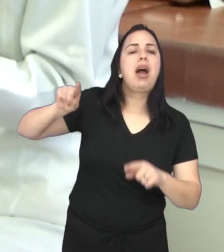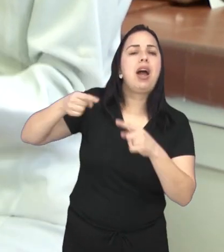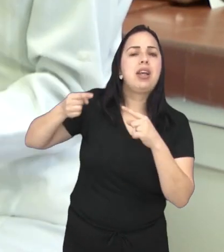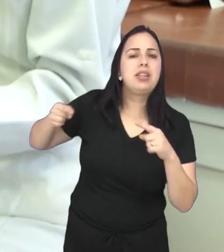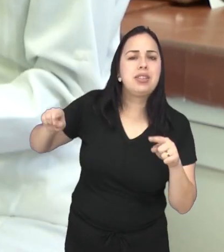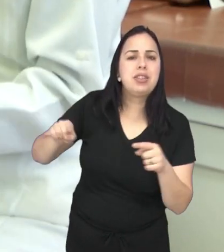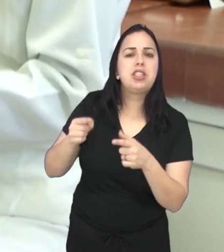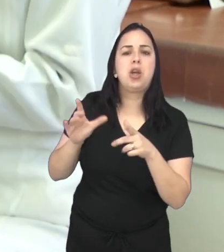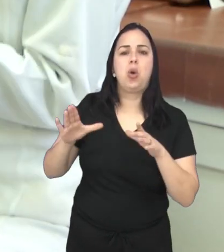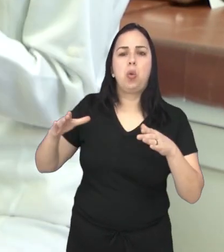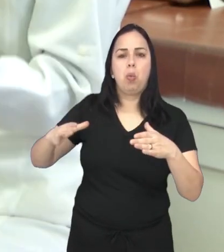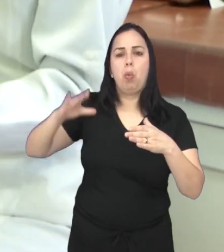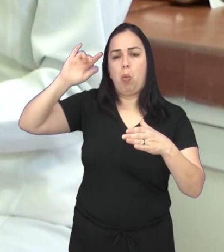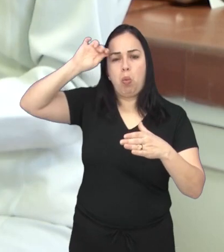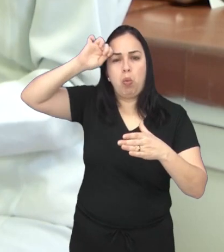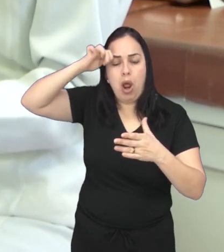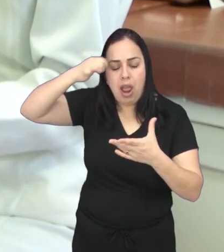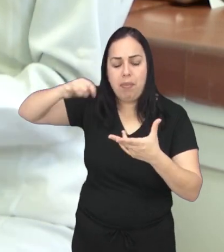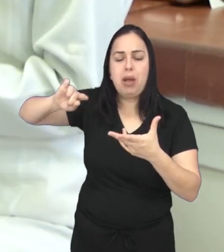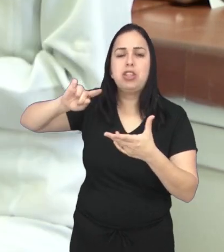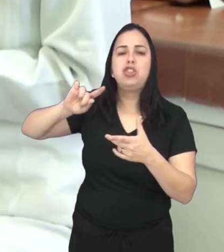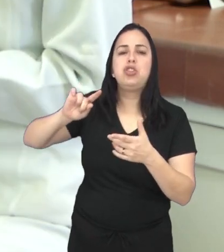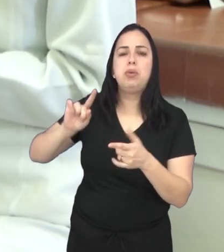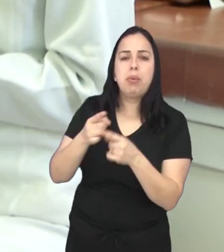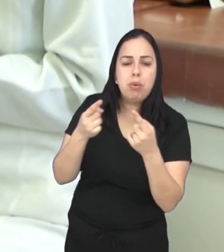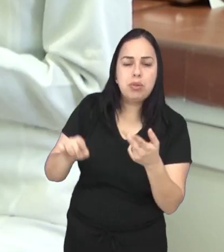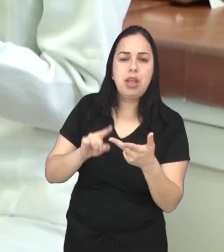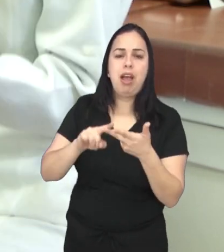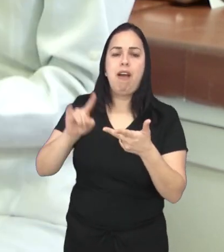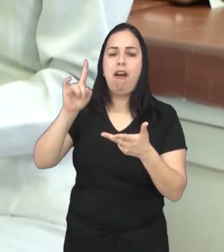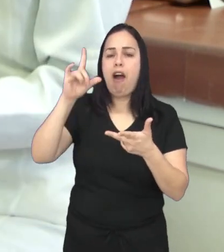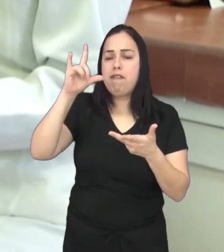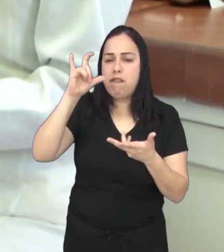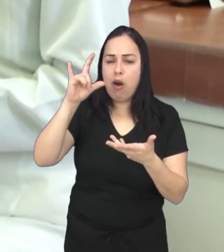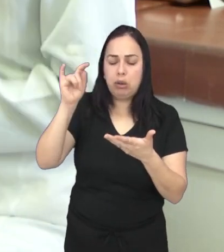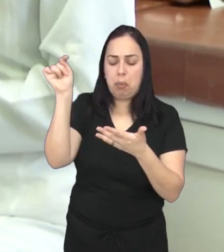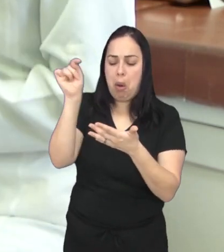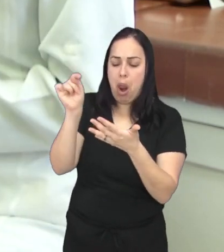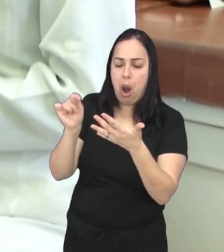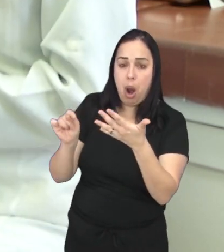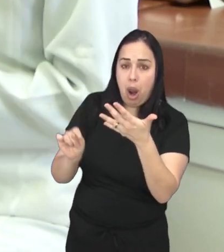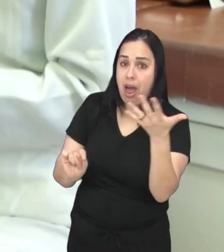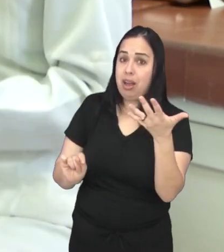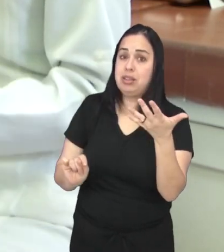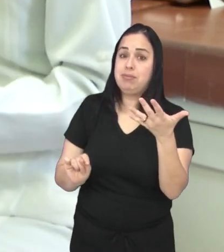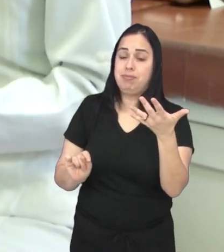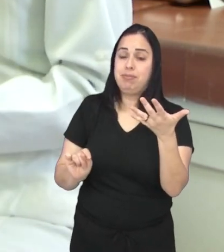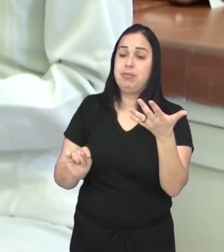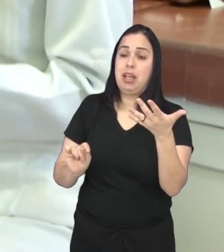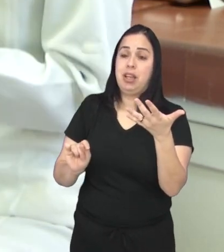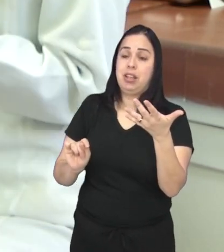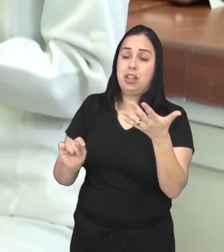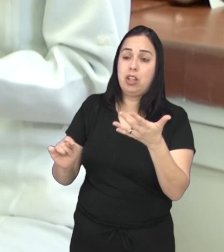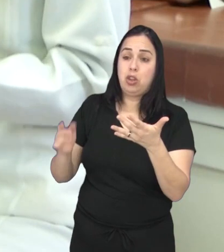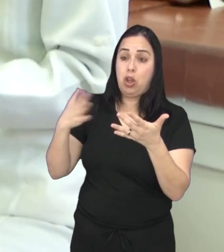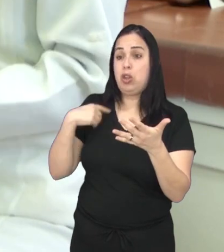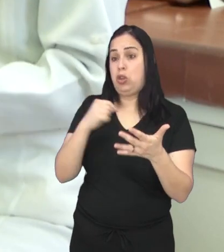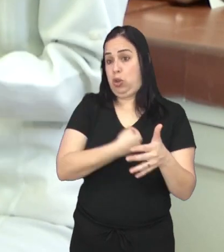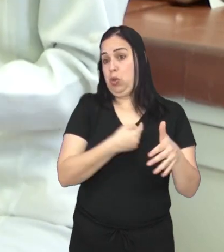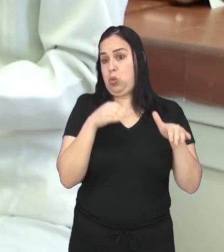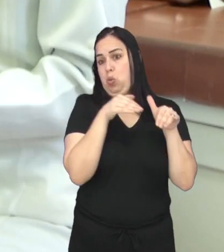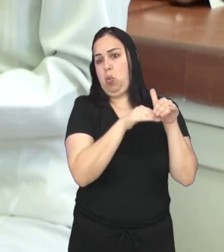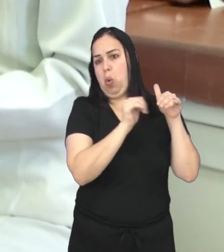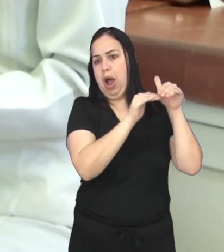as músicas dele, os LPs que ele lançou, as partituras, as fotos, que mais? Tem tanta coisa dele. E isso tudo a